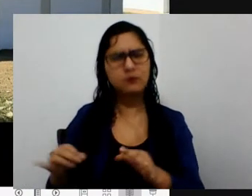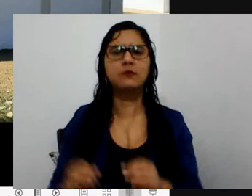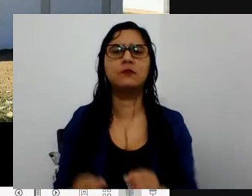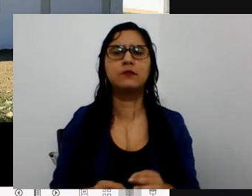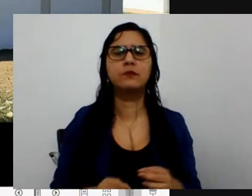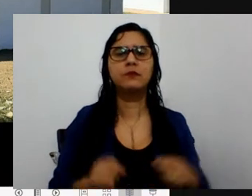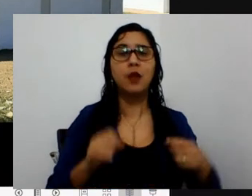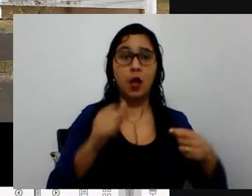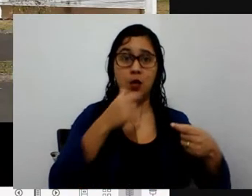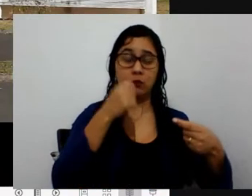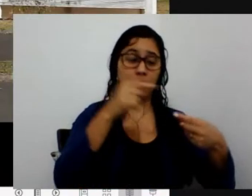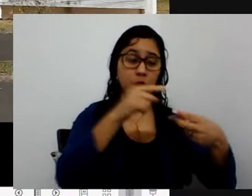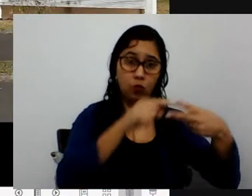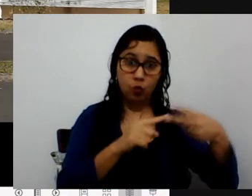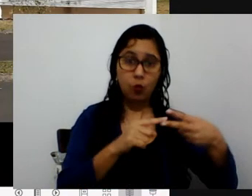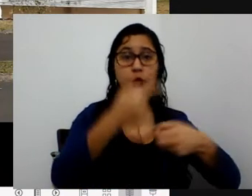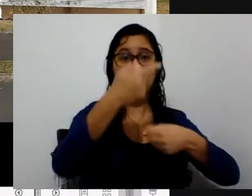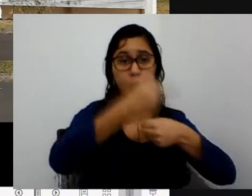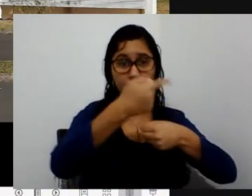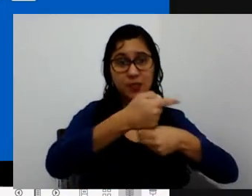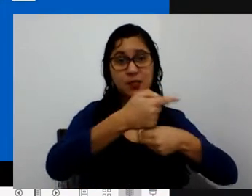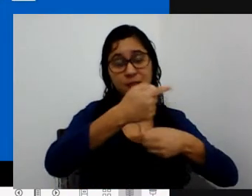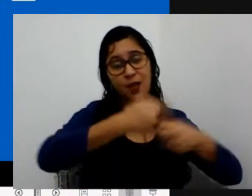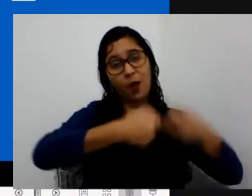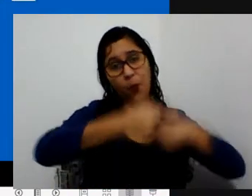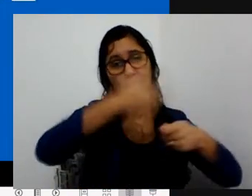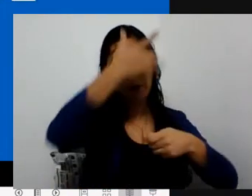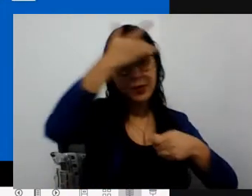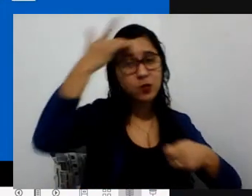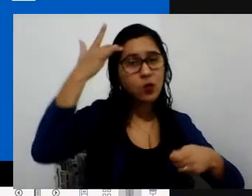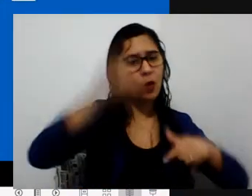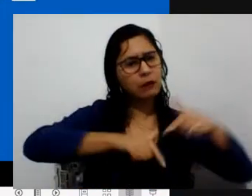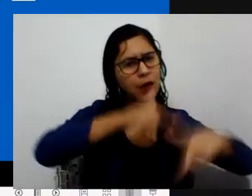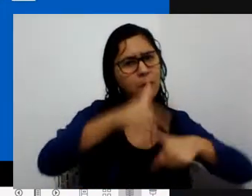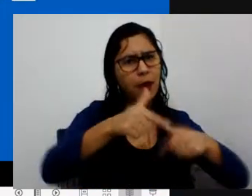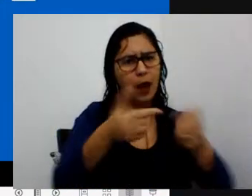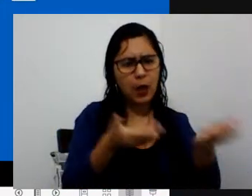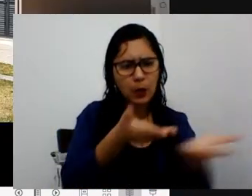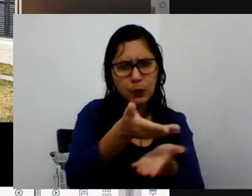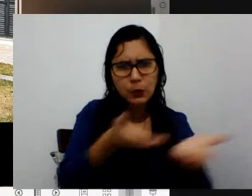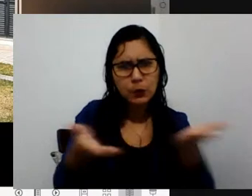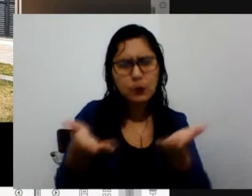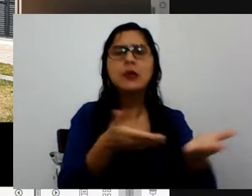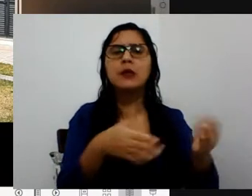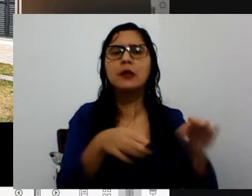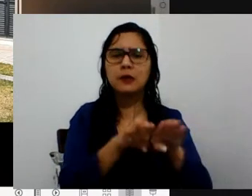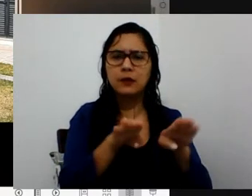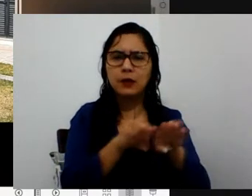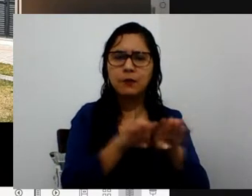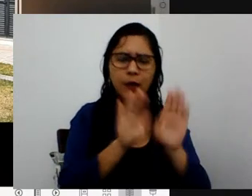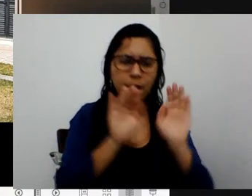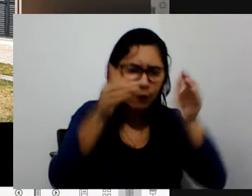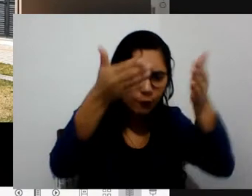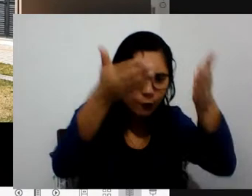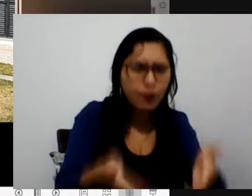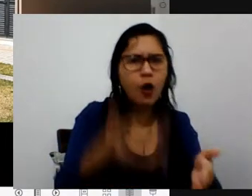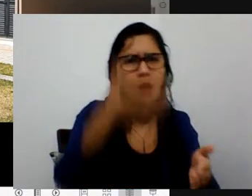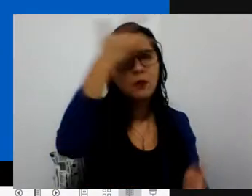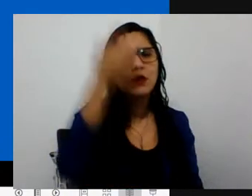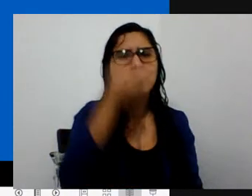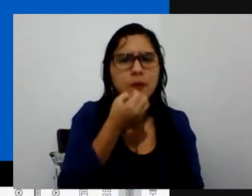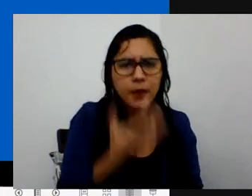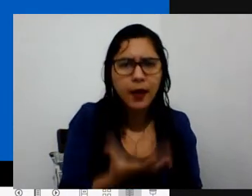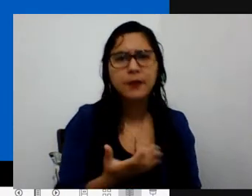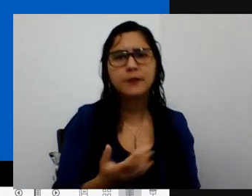e Inês na gestão de pessoas, atuando de forma conciliadora e focando o bem das pessoas. O Júnior